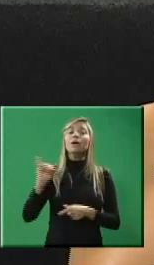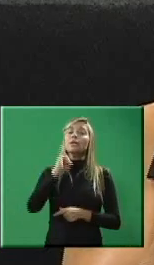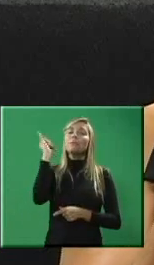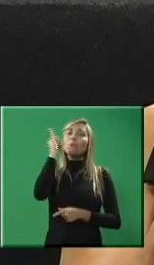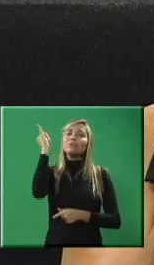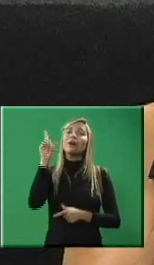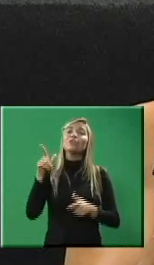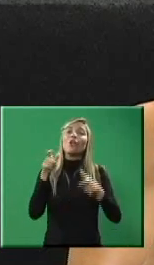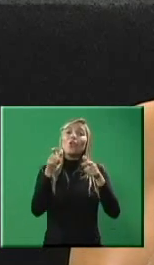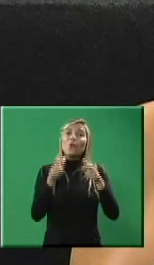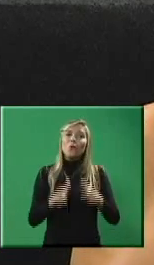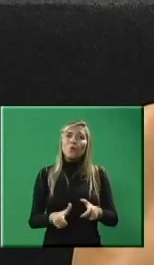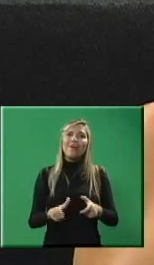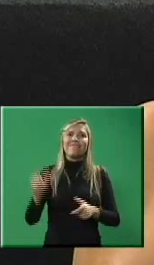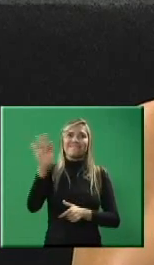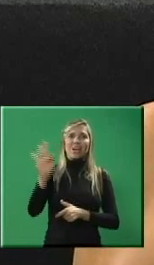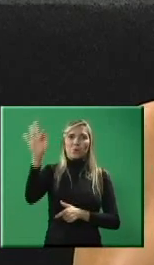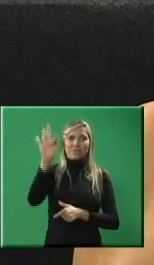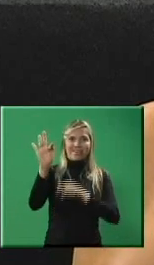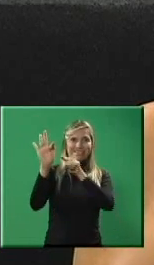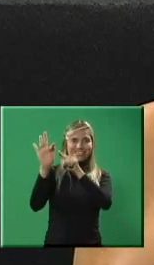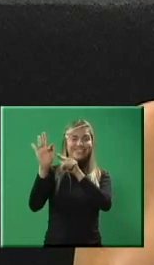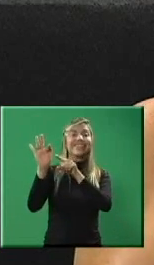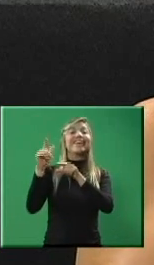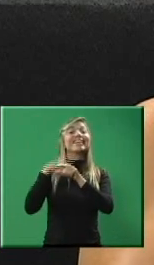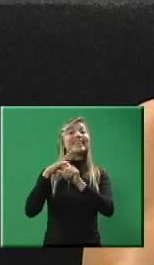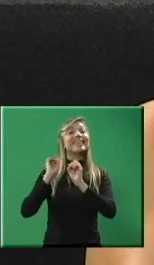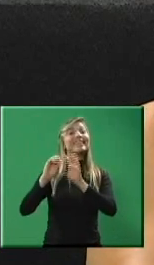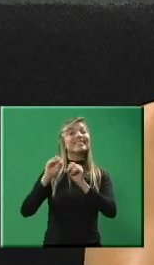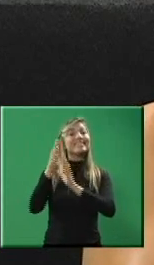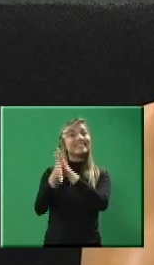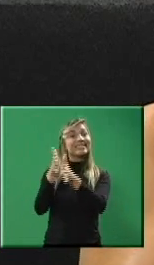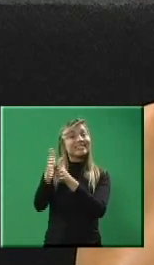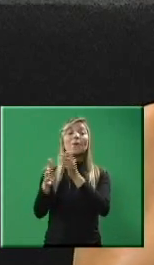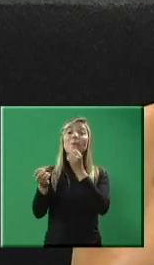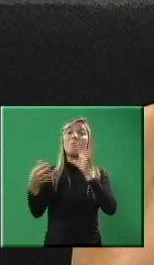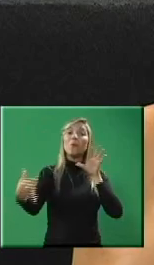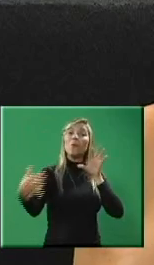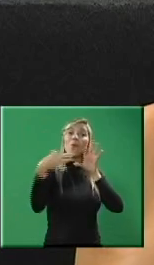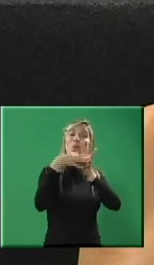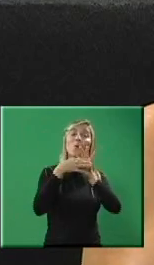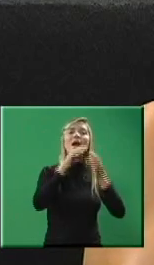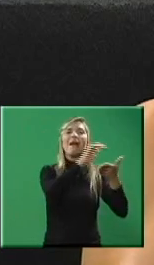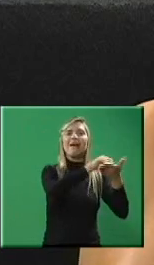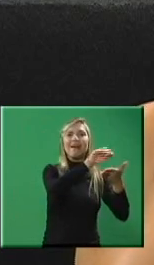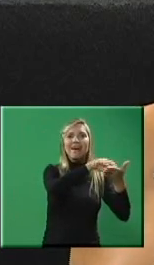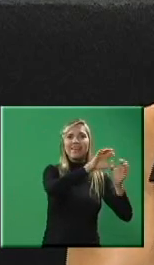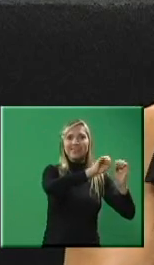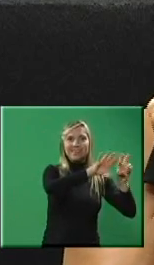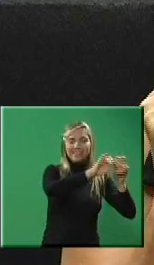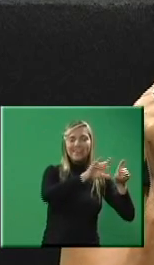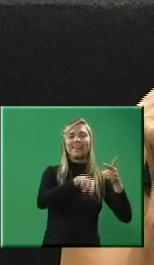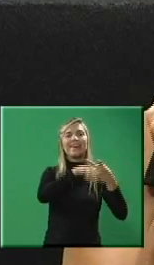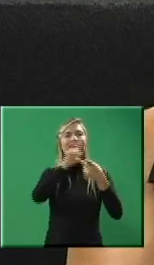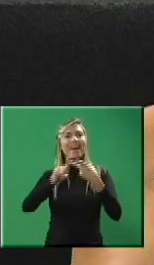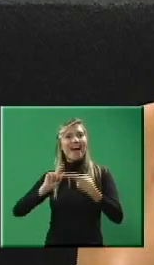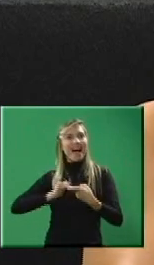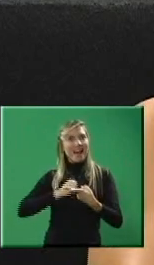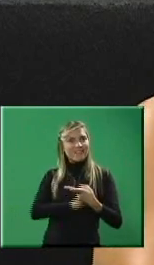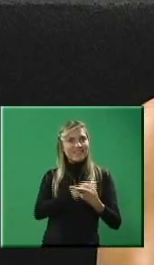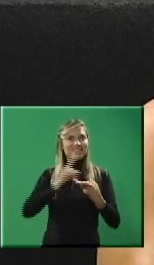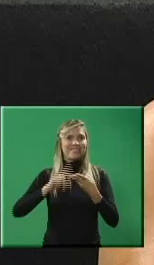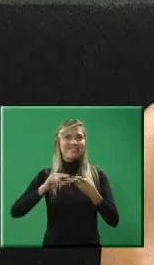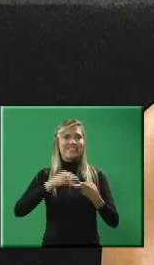tenha como aval uma instituição de nível superior, a gente tem conseguido fazer essa parceria. Superintendência, Escola A